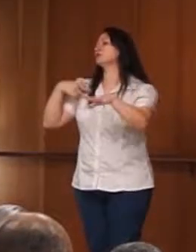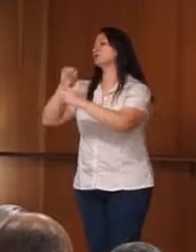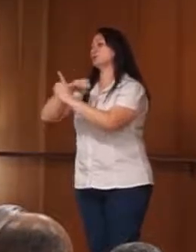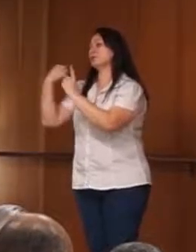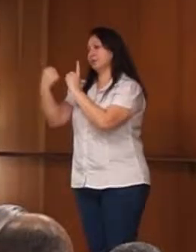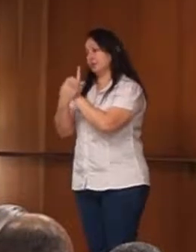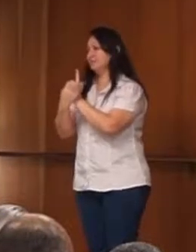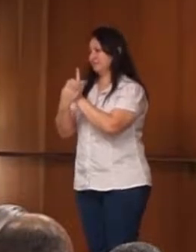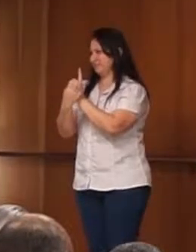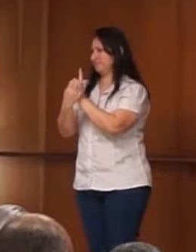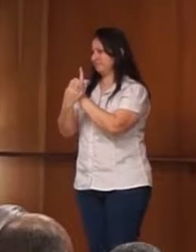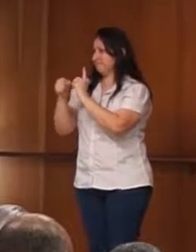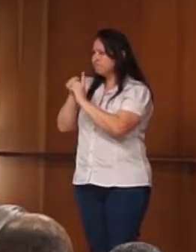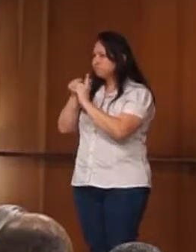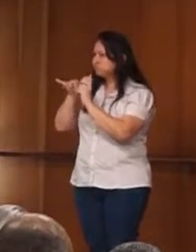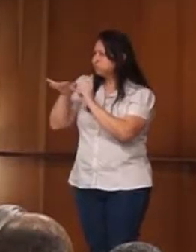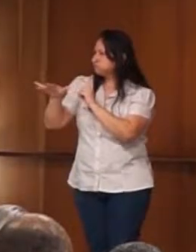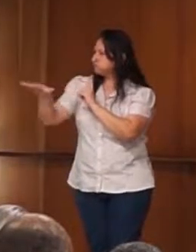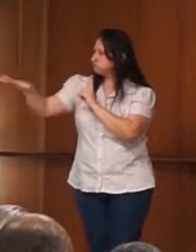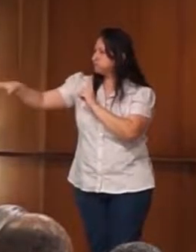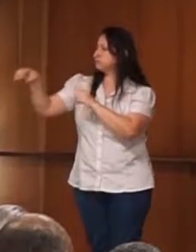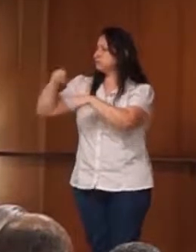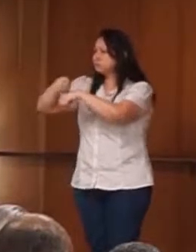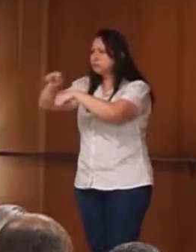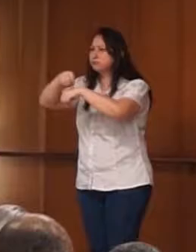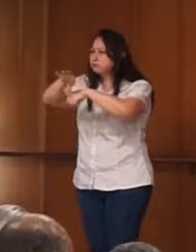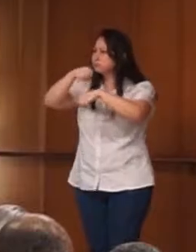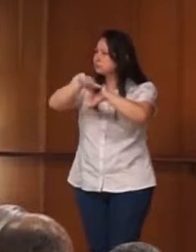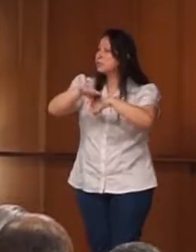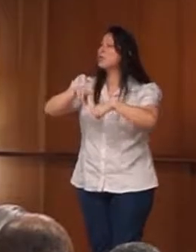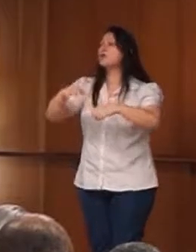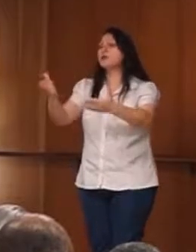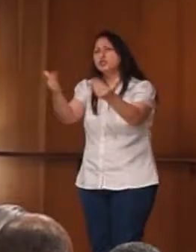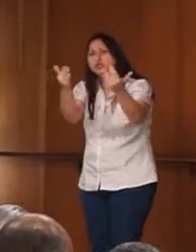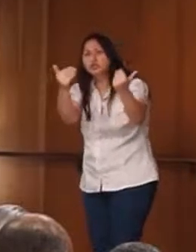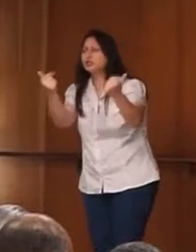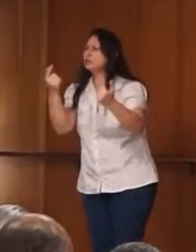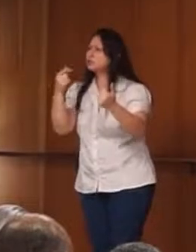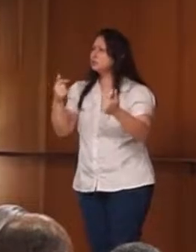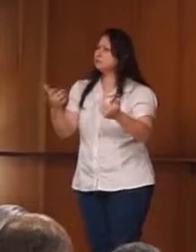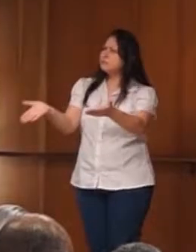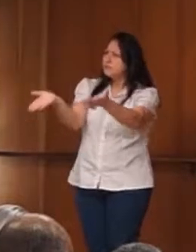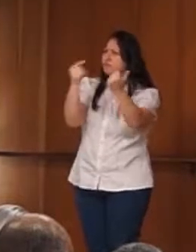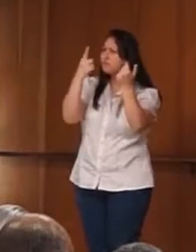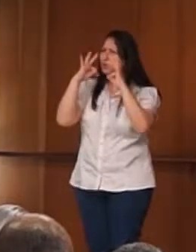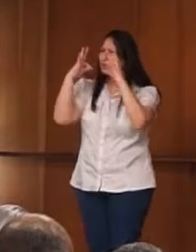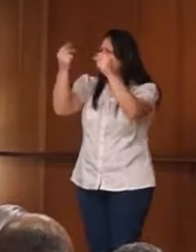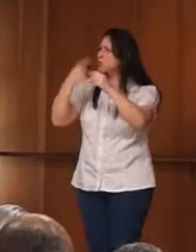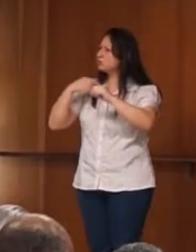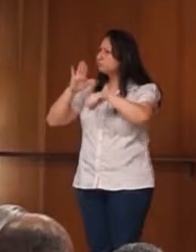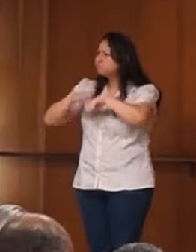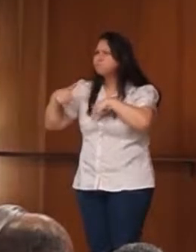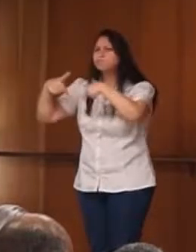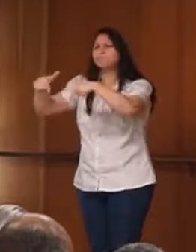Nesse sentido, eu queria quase que convocar a todos para que exercitem